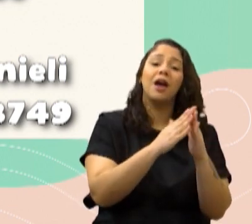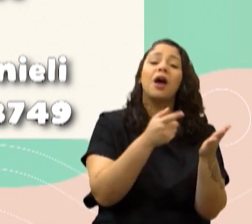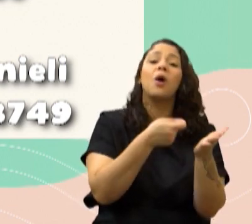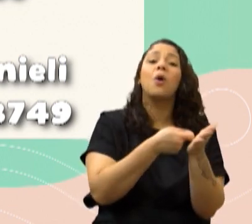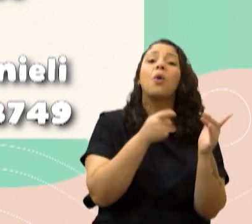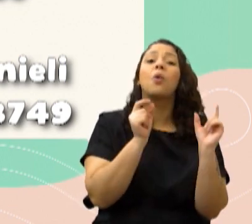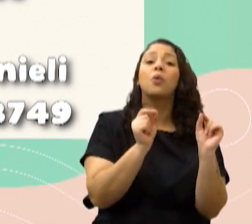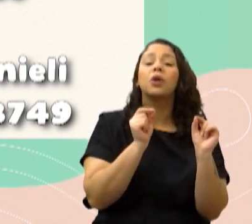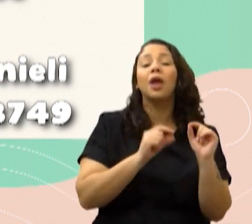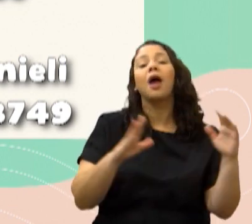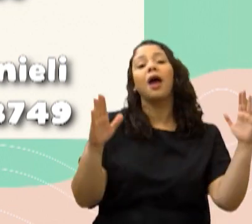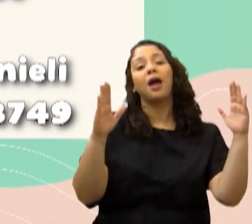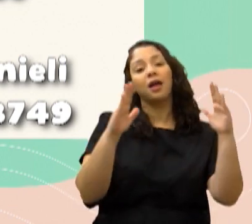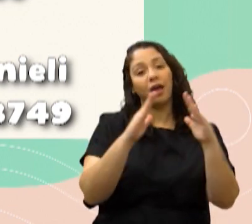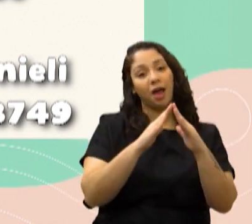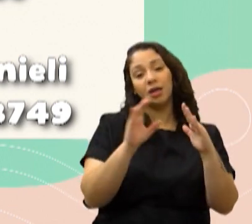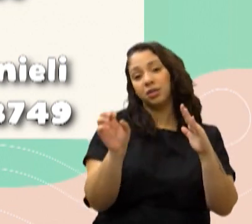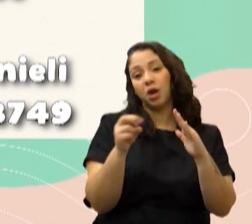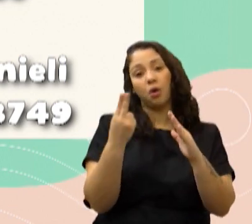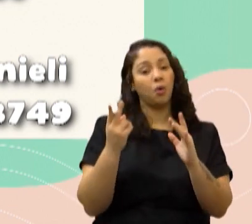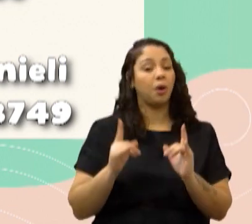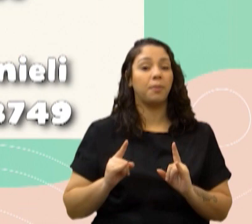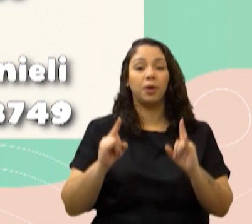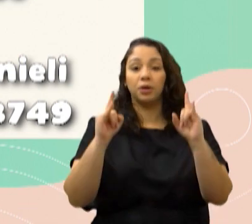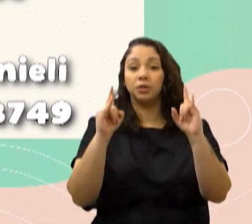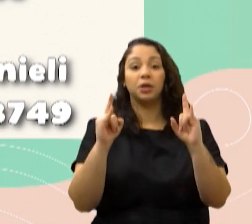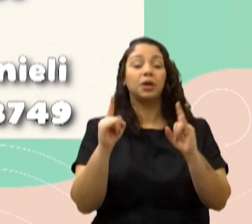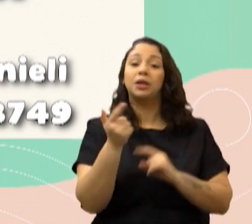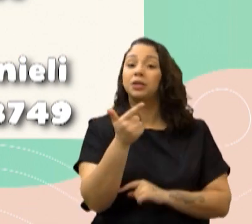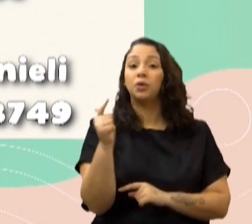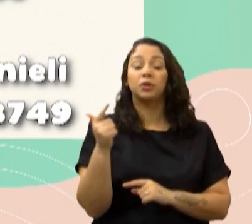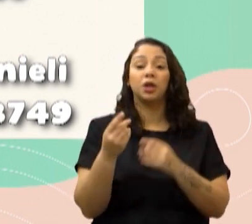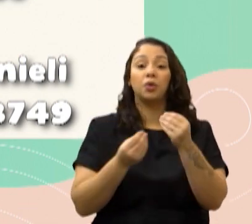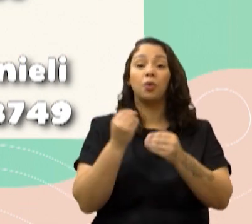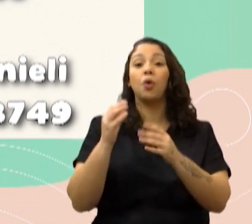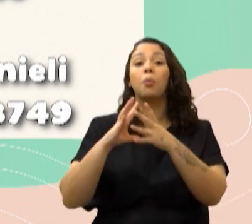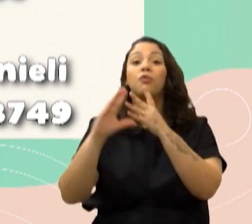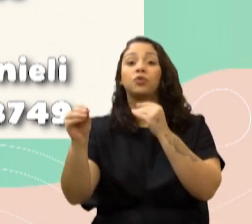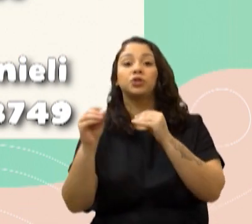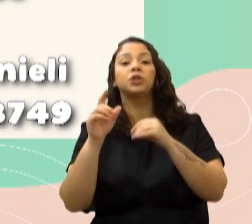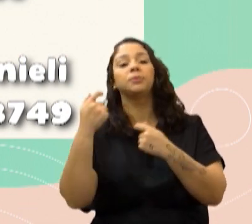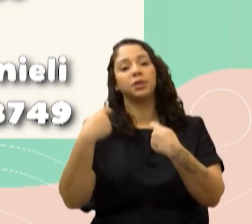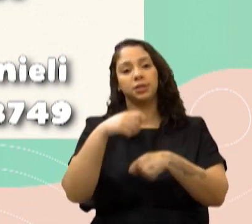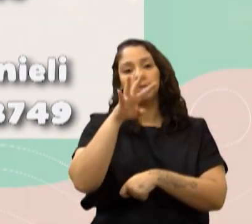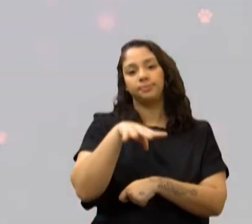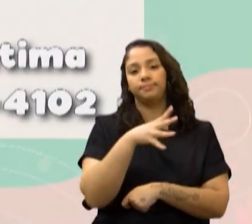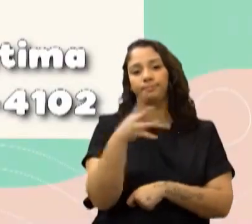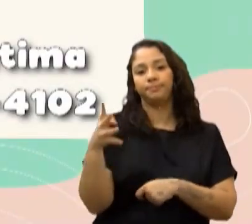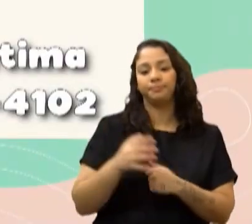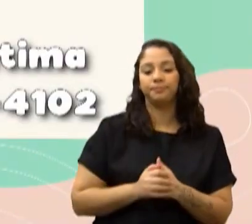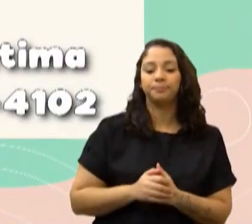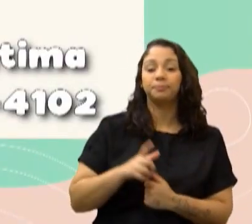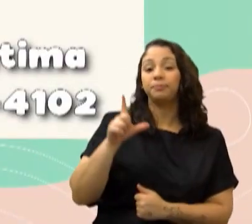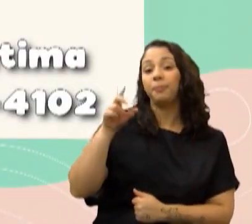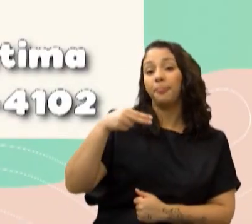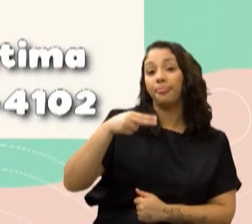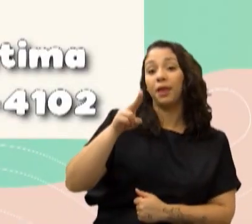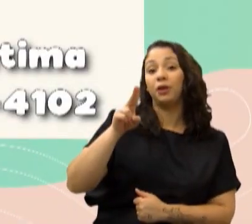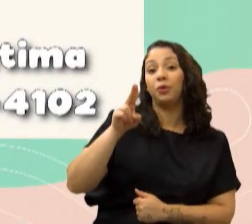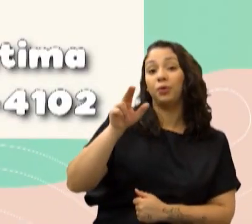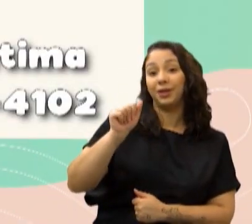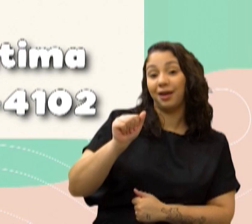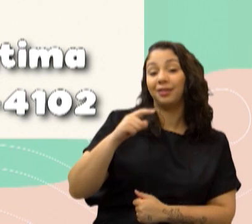filhote, a exigência é que a casa ou o apartamento não tenham rota de fuga e seja telada. A Luna é